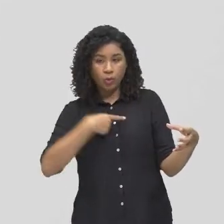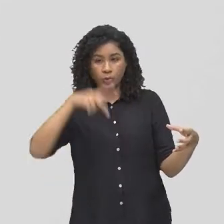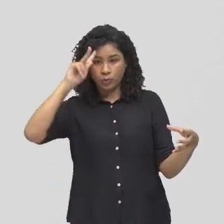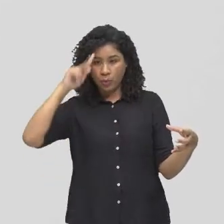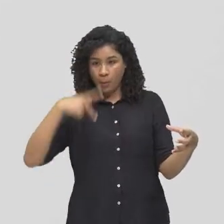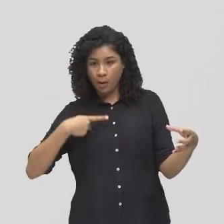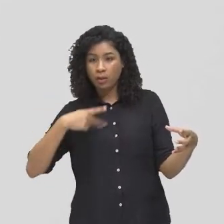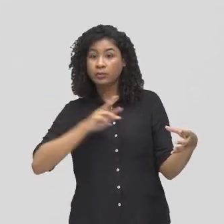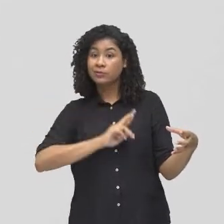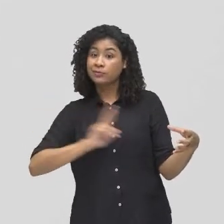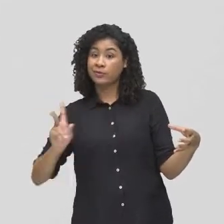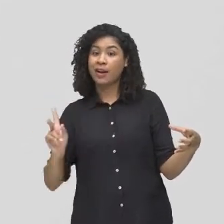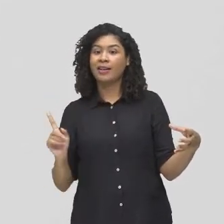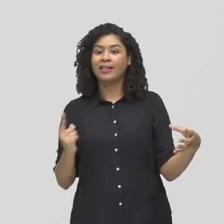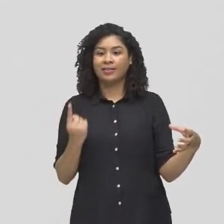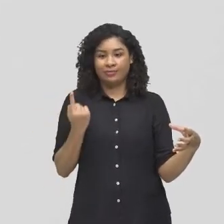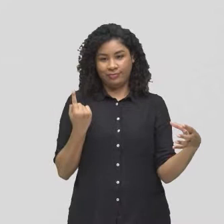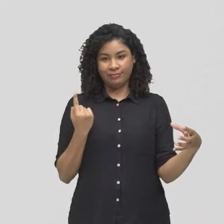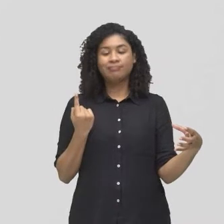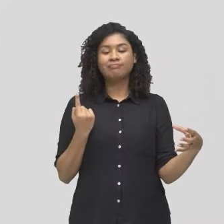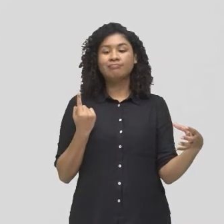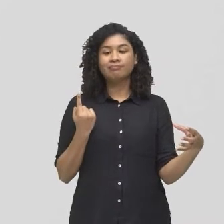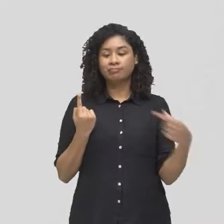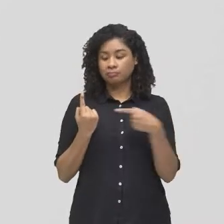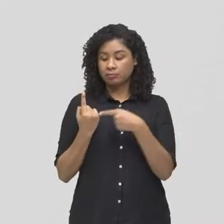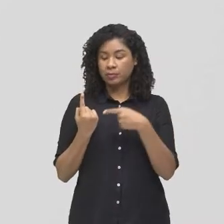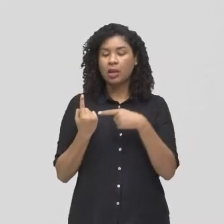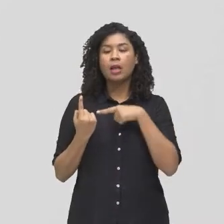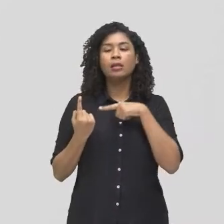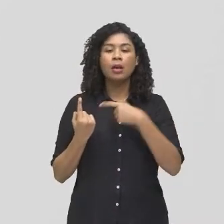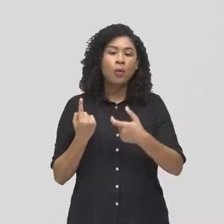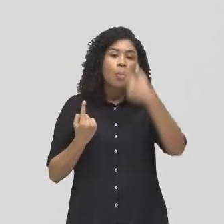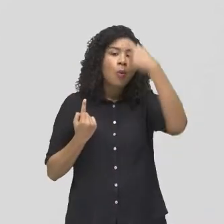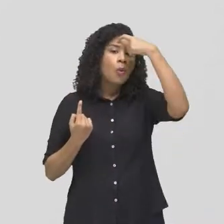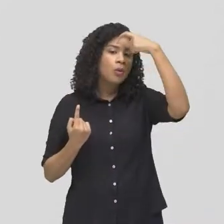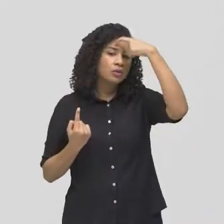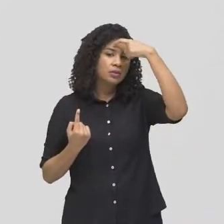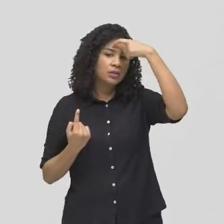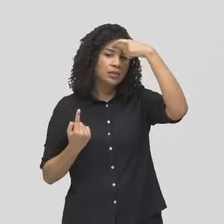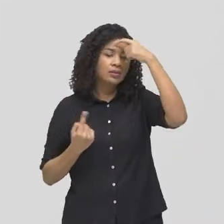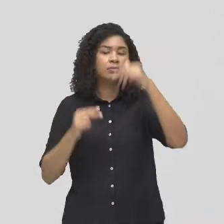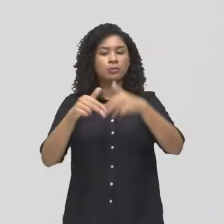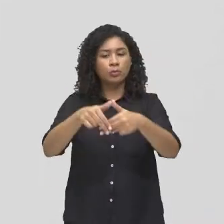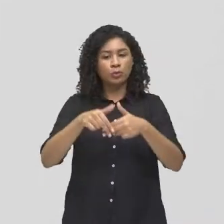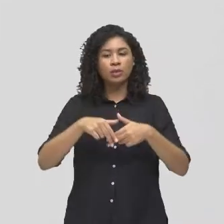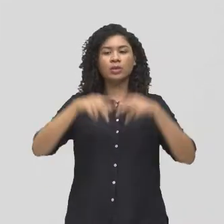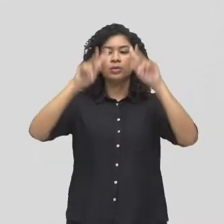A consciência que nos faz ser mais humanos, que nos faz